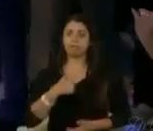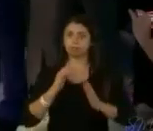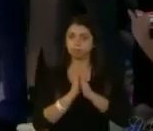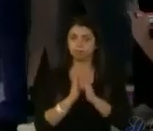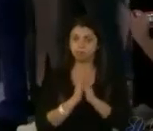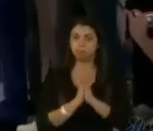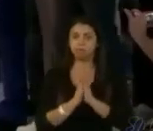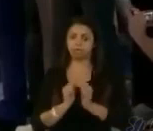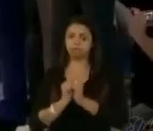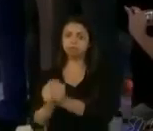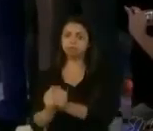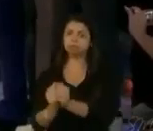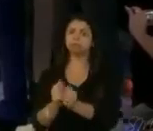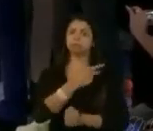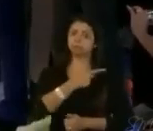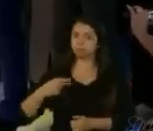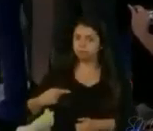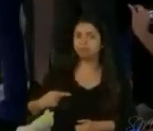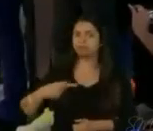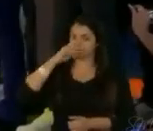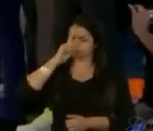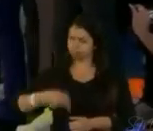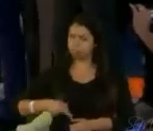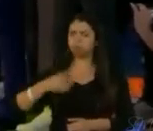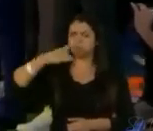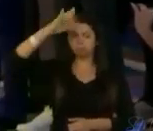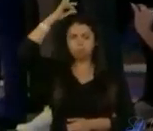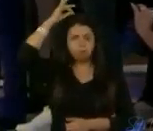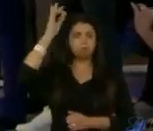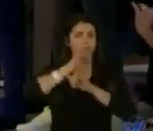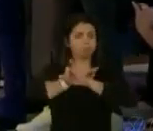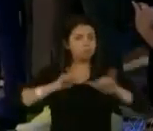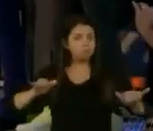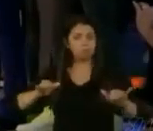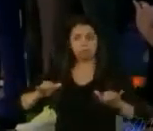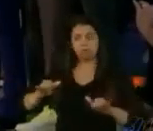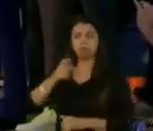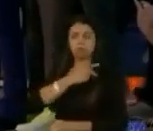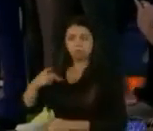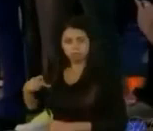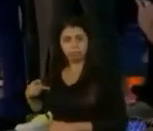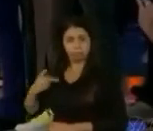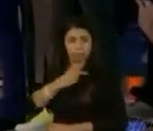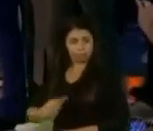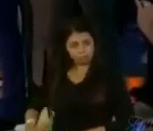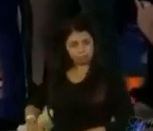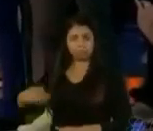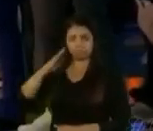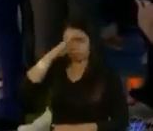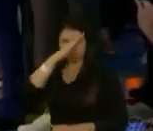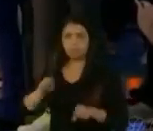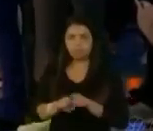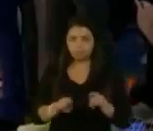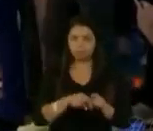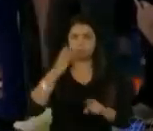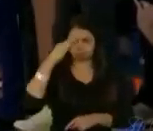Orar com os pastores que estão aqui, autoridade espiritual, e vou dizer aqui para o presidente e para a primeira dama: nunca na